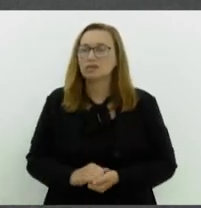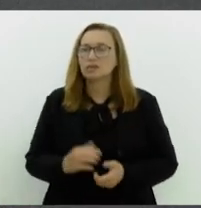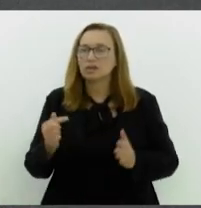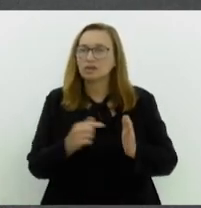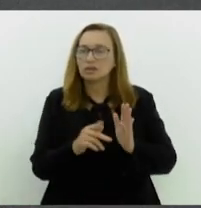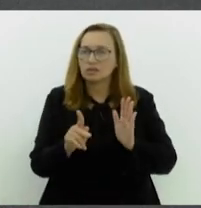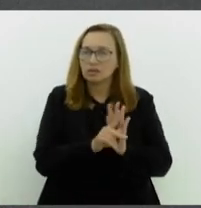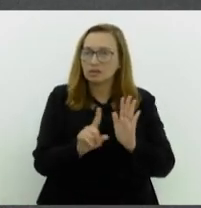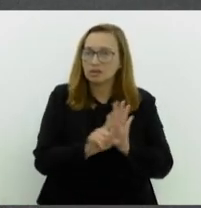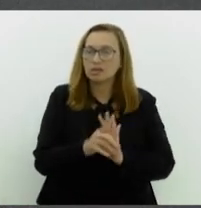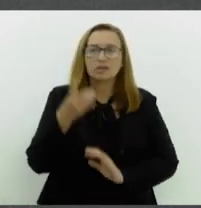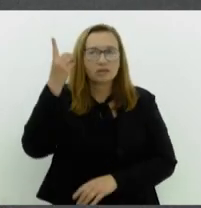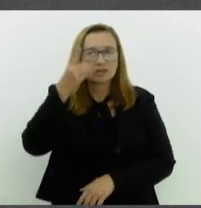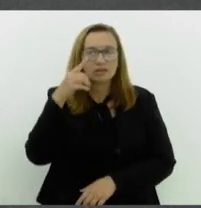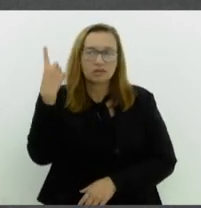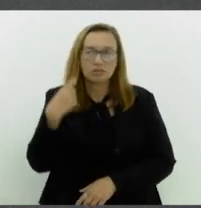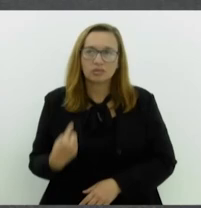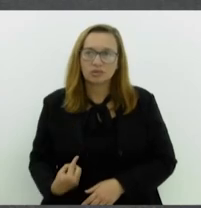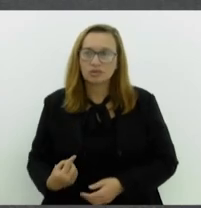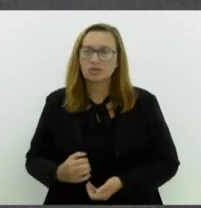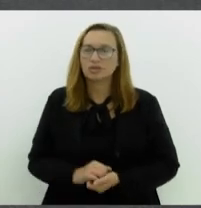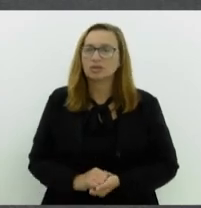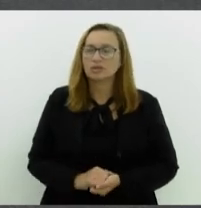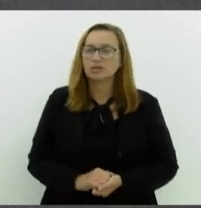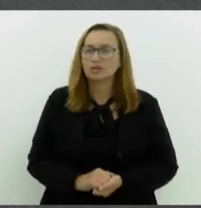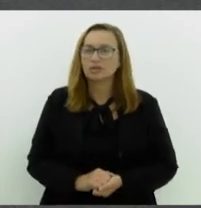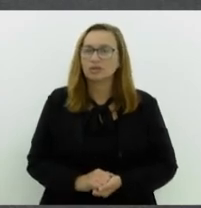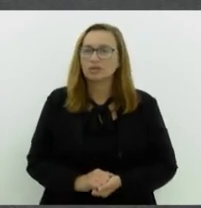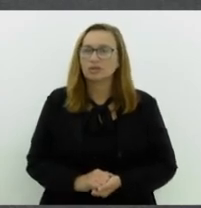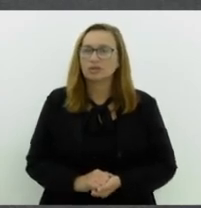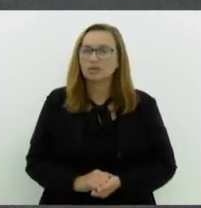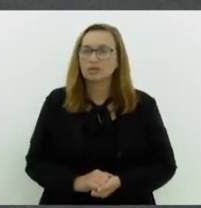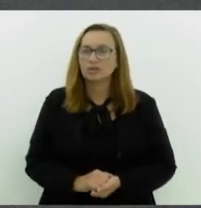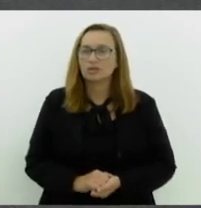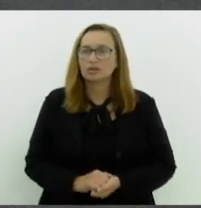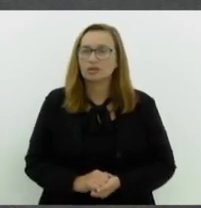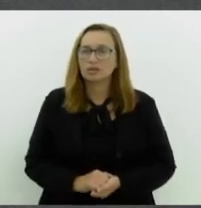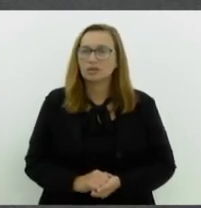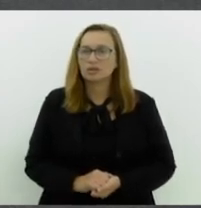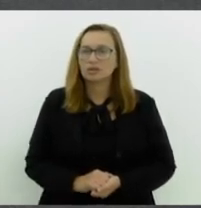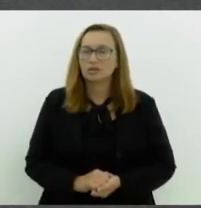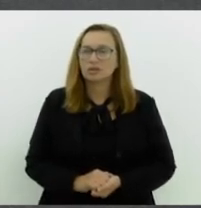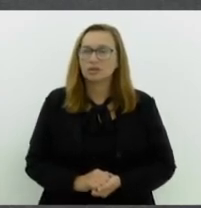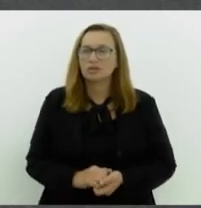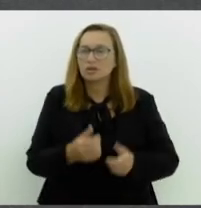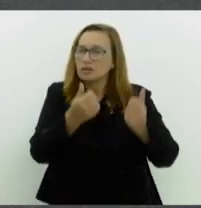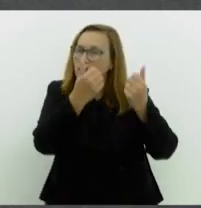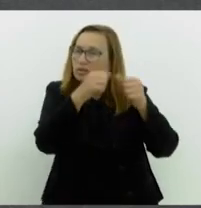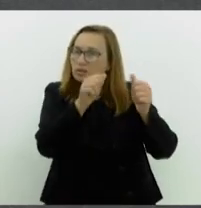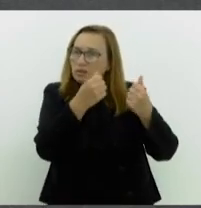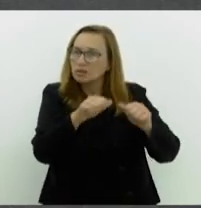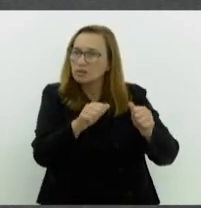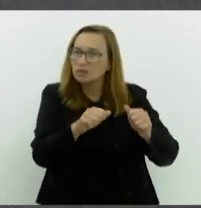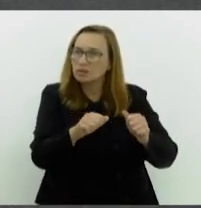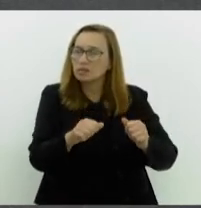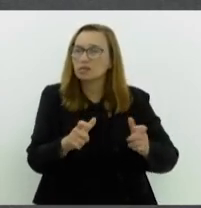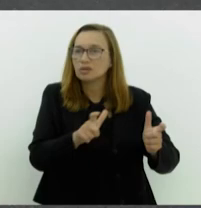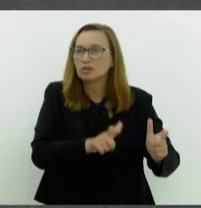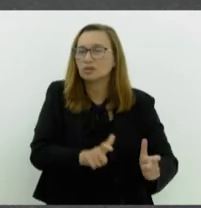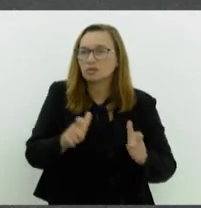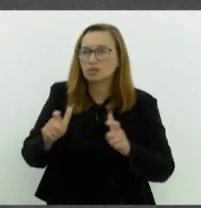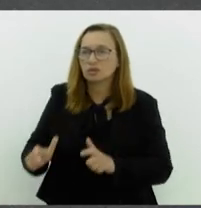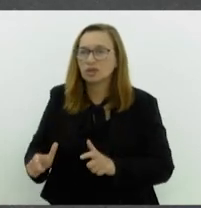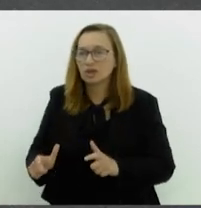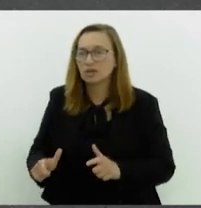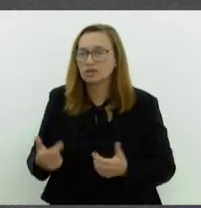projeto de lei da deputada Dani Balbi traz para obter o selo. Os estabelecimentos deverão